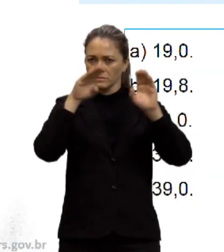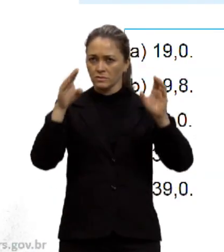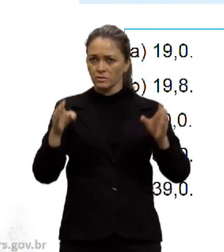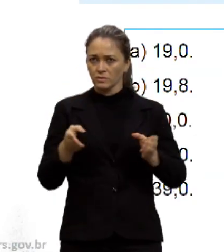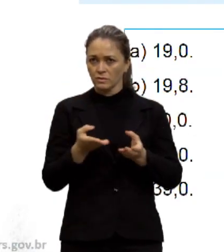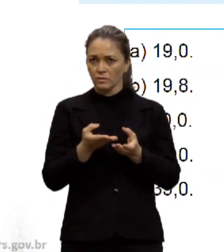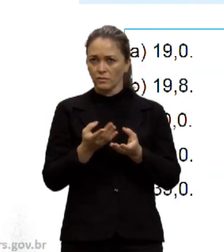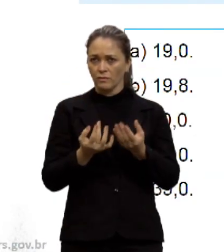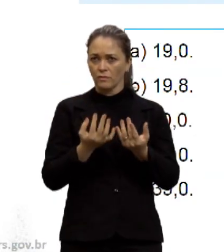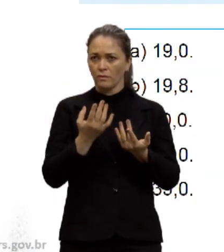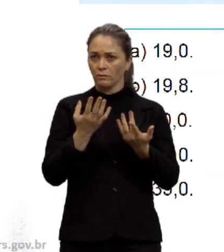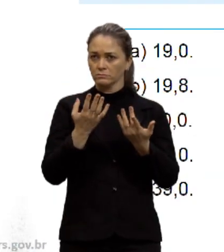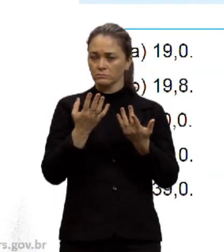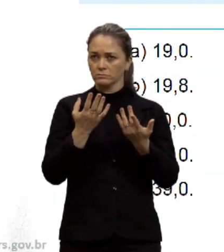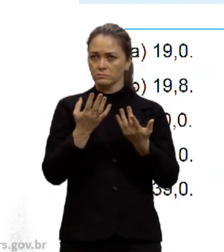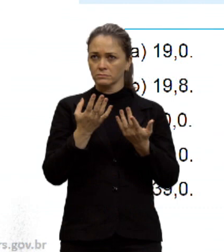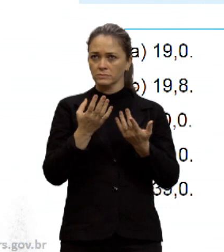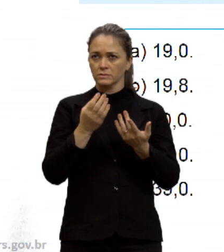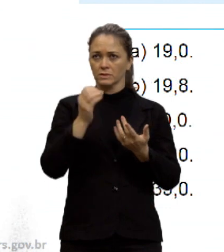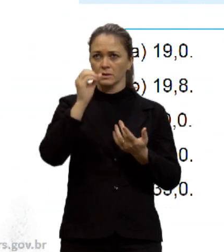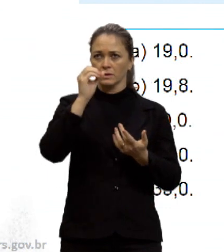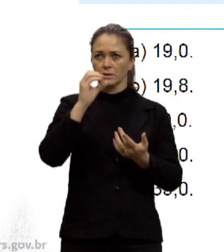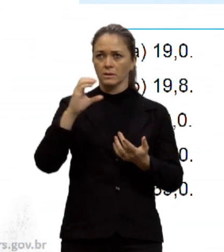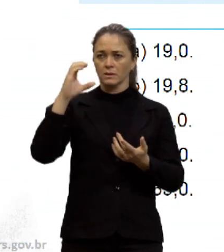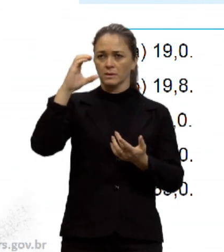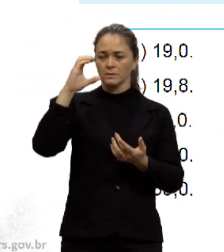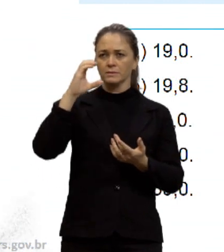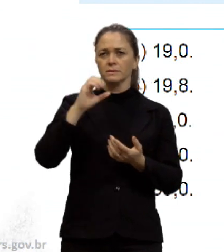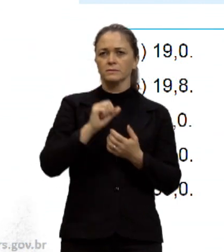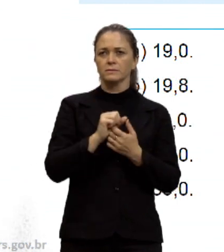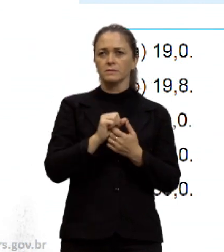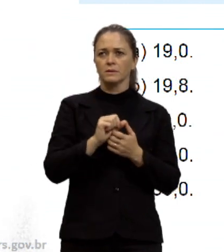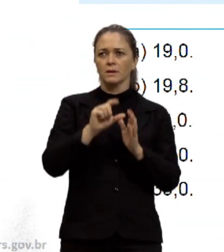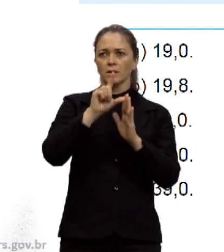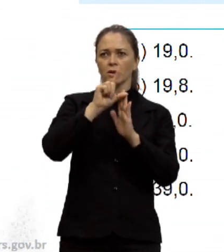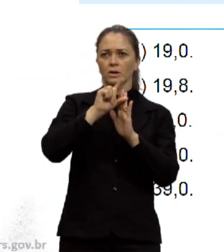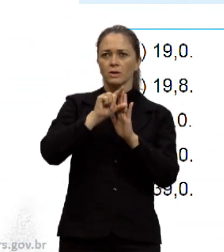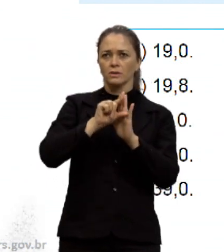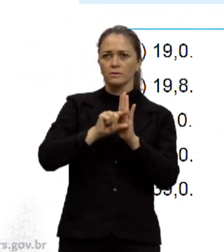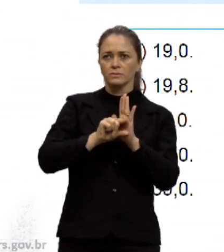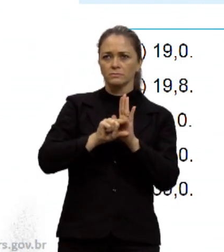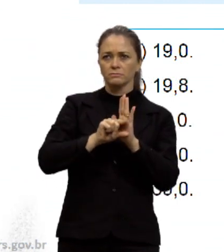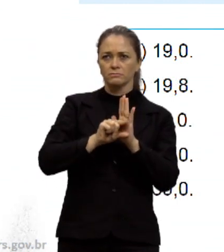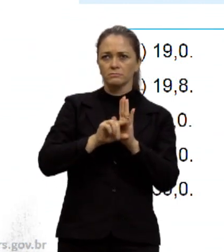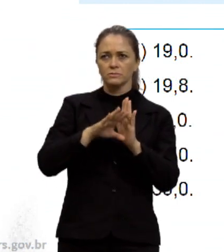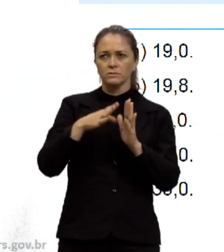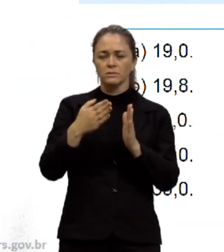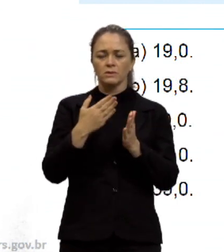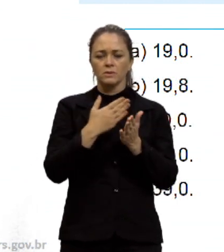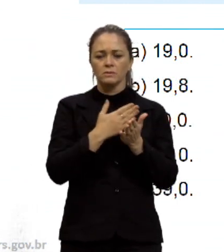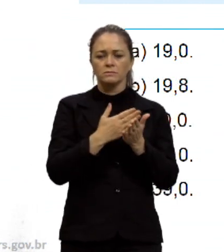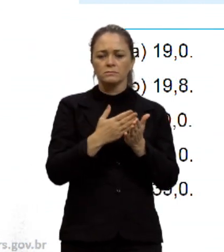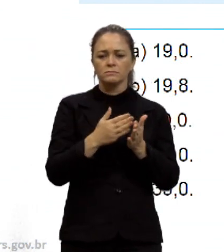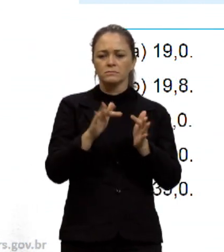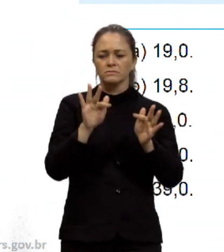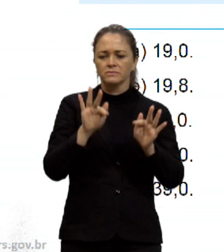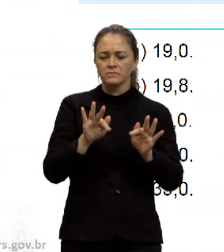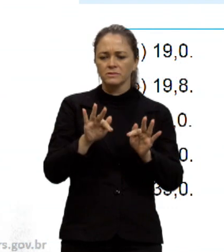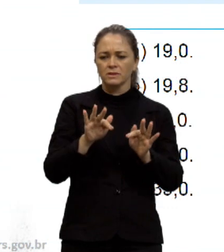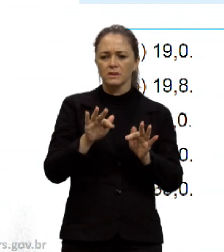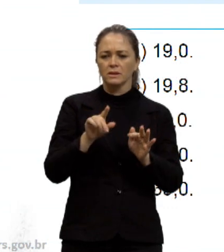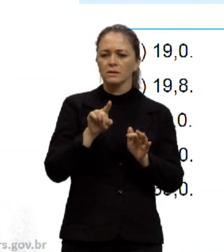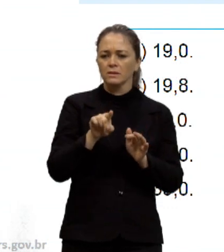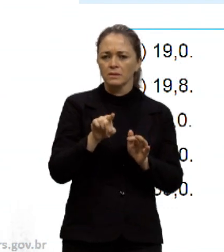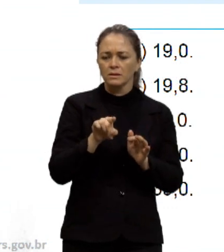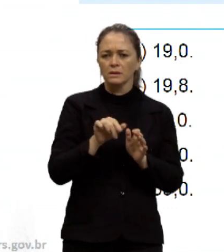graus centígrados é reduzida por um sistema a partir do instante de seu desligamento, T